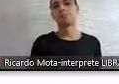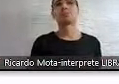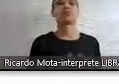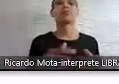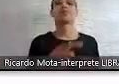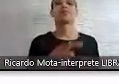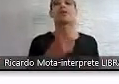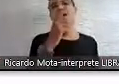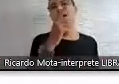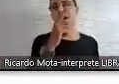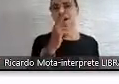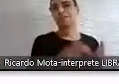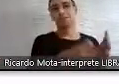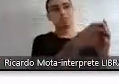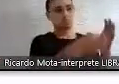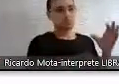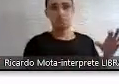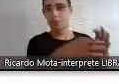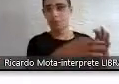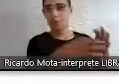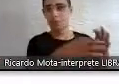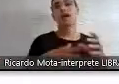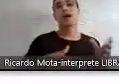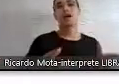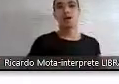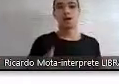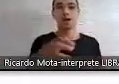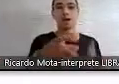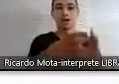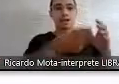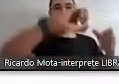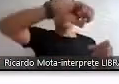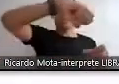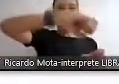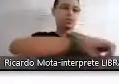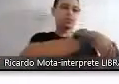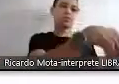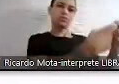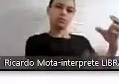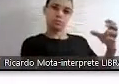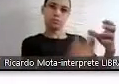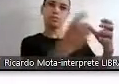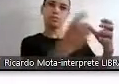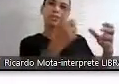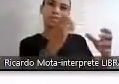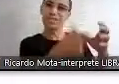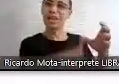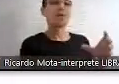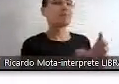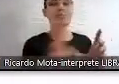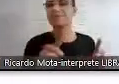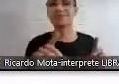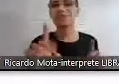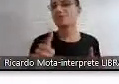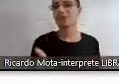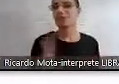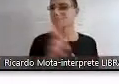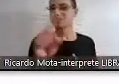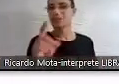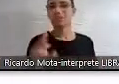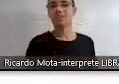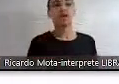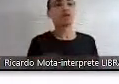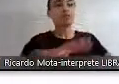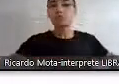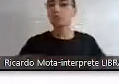só evitar o consumo, lógico, busca a economia, mas coloca em risco também os materiais, né, o curto-circuitos, a oxidação